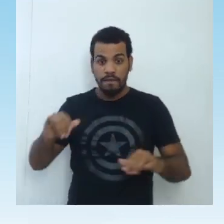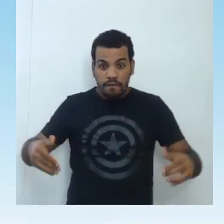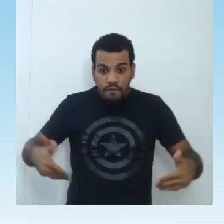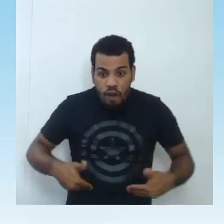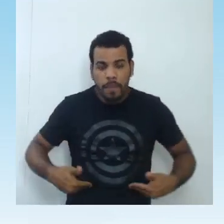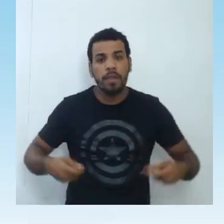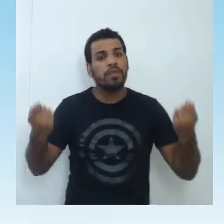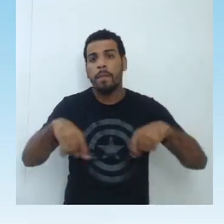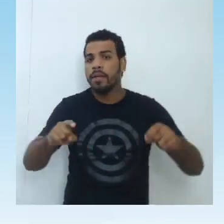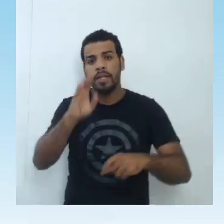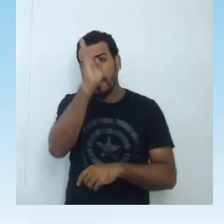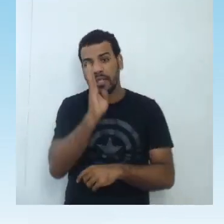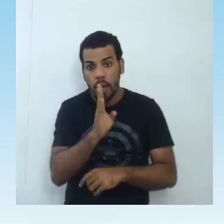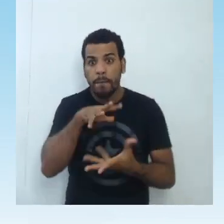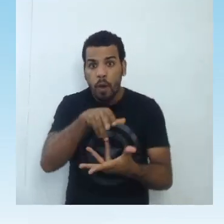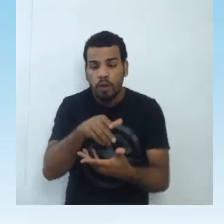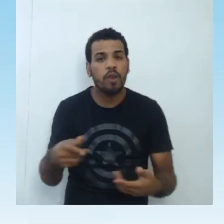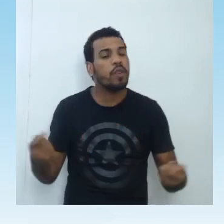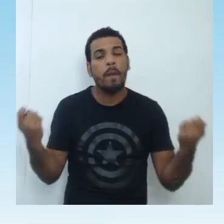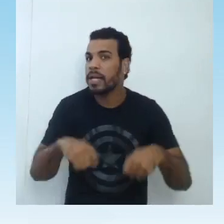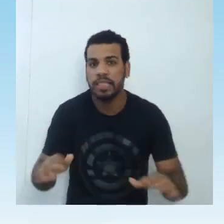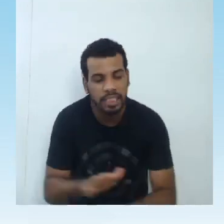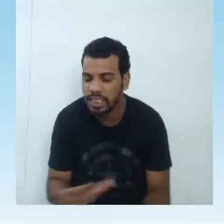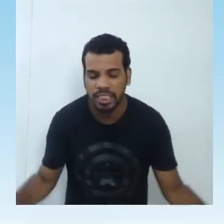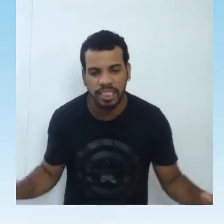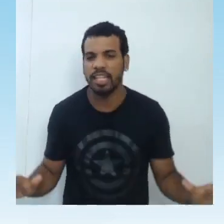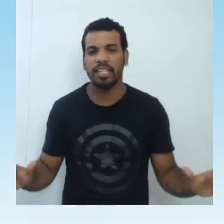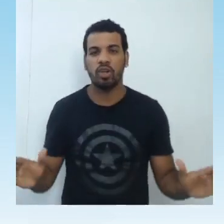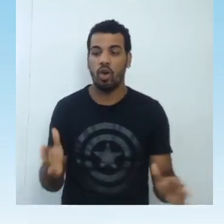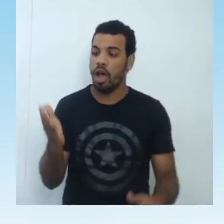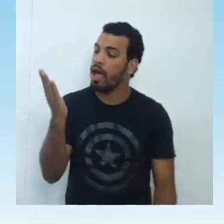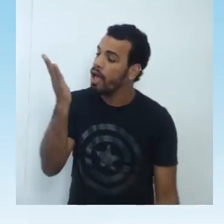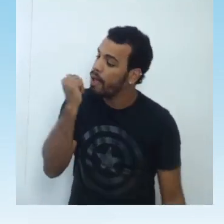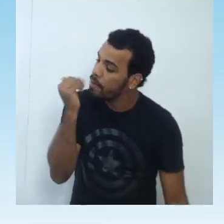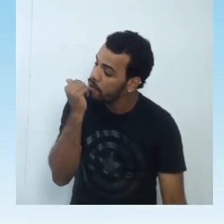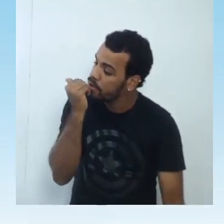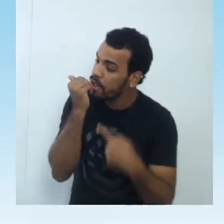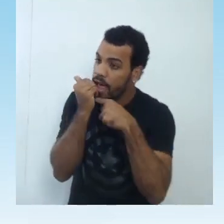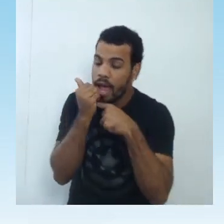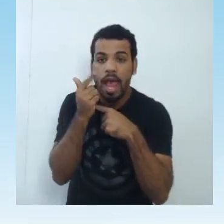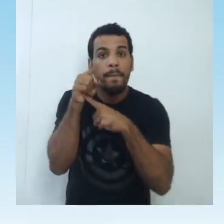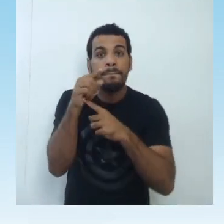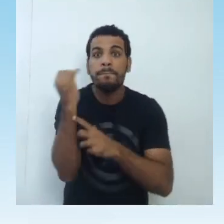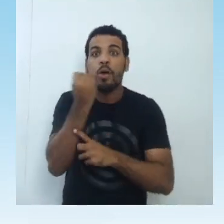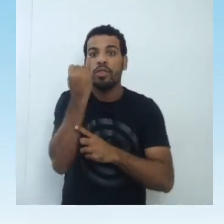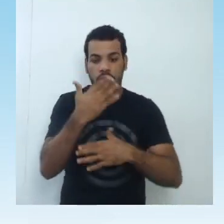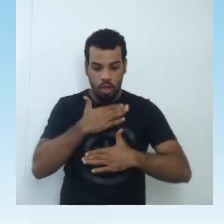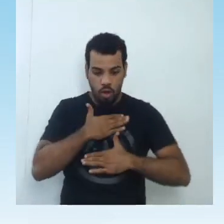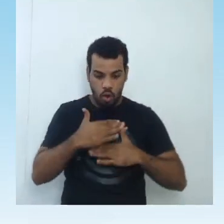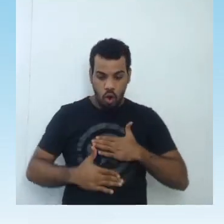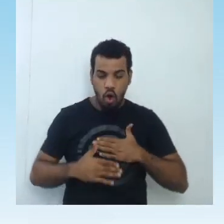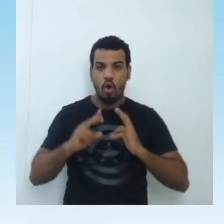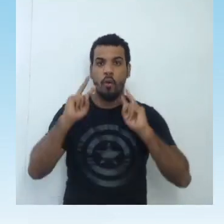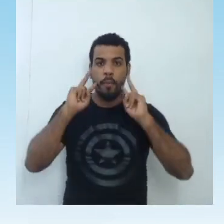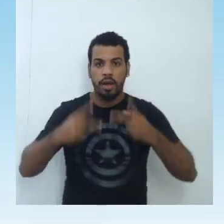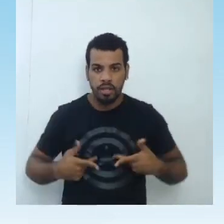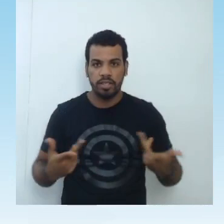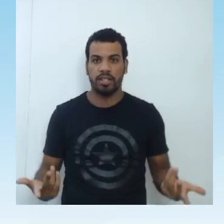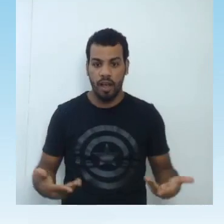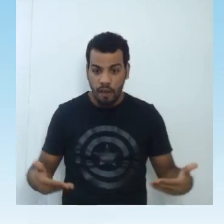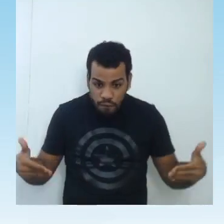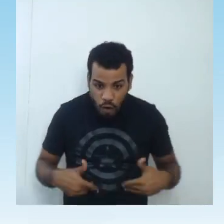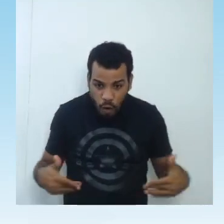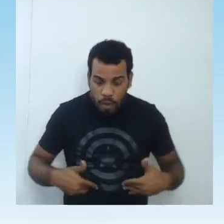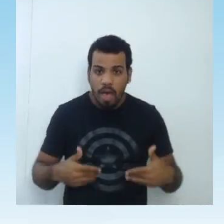fome, nem no Brasil, nem no mundo. Não precisa. O alimento é uma coisa básica para o ser humano, é uma coisa básica. Ninguém